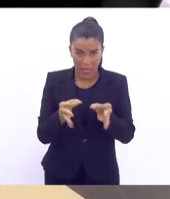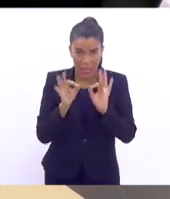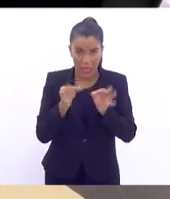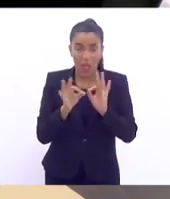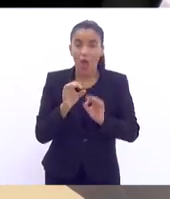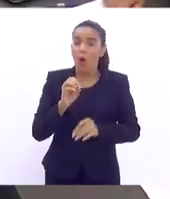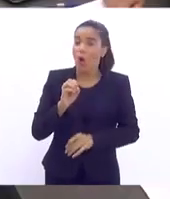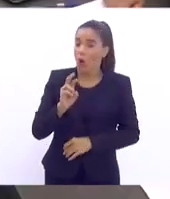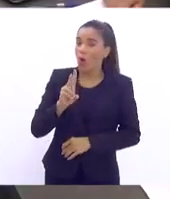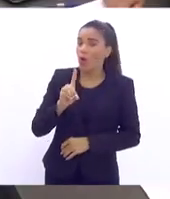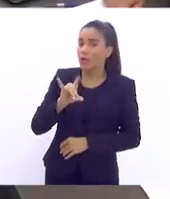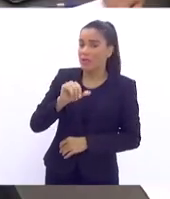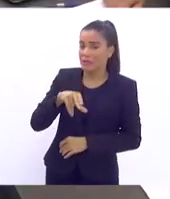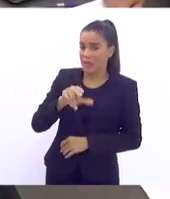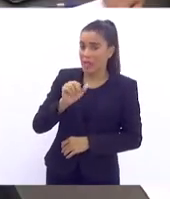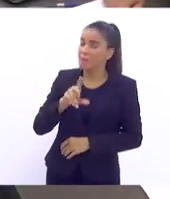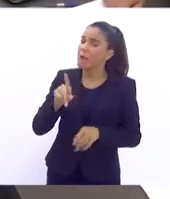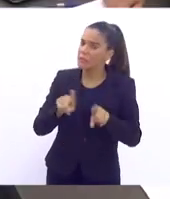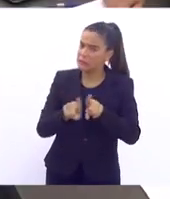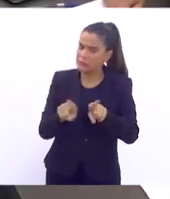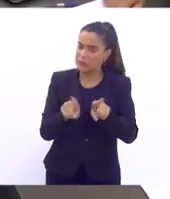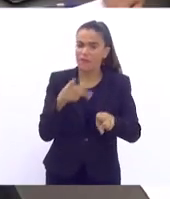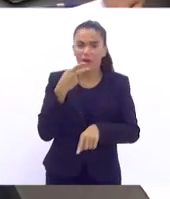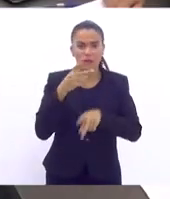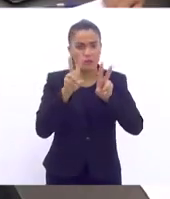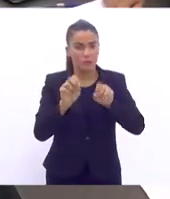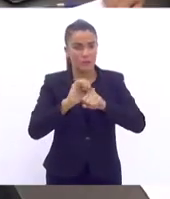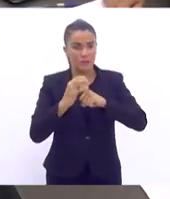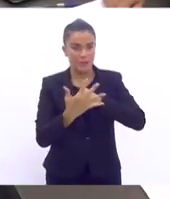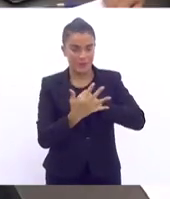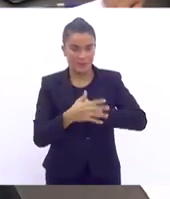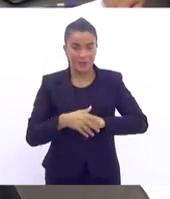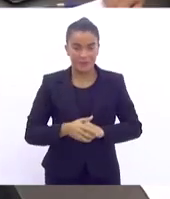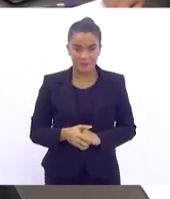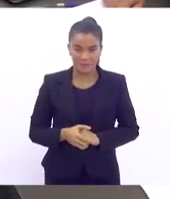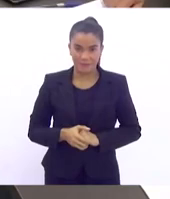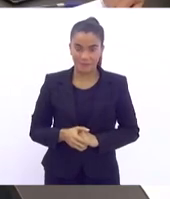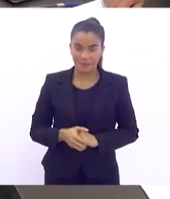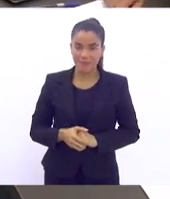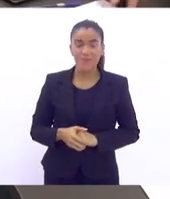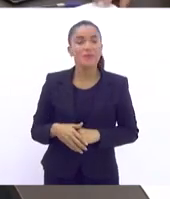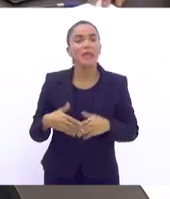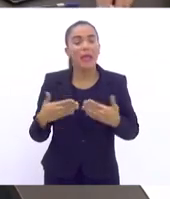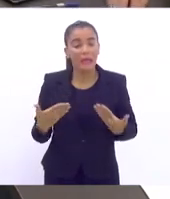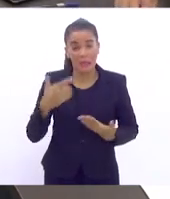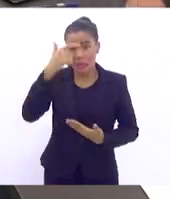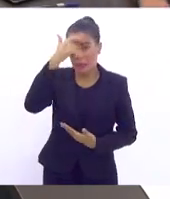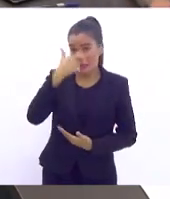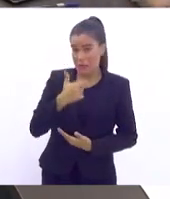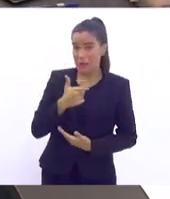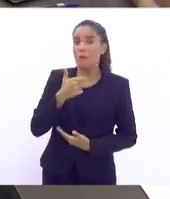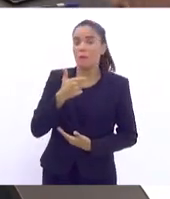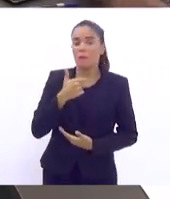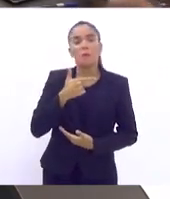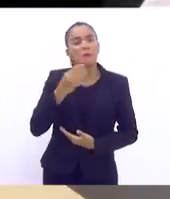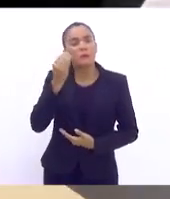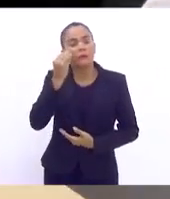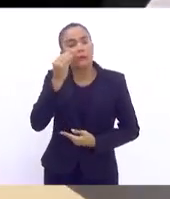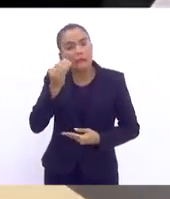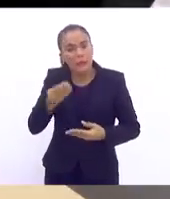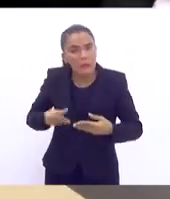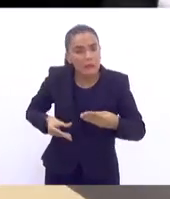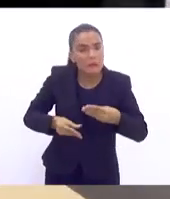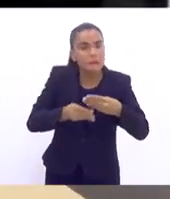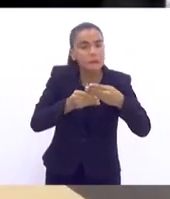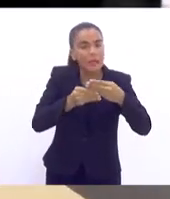ordinária Mas ele também fala da covid então foi para ordinária e aí o que eu tô querendo colocar é